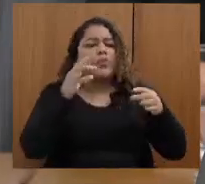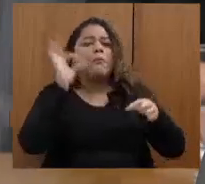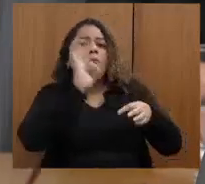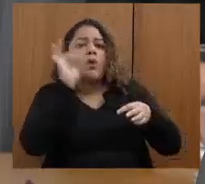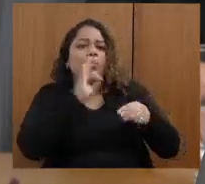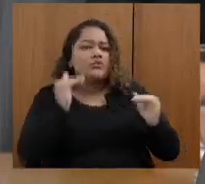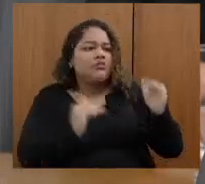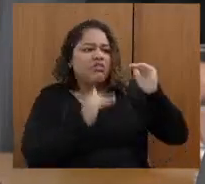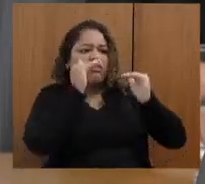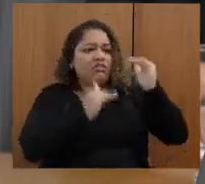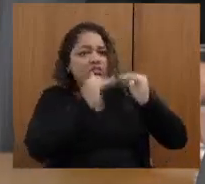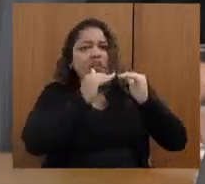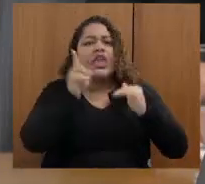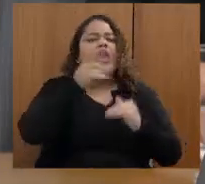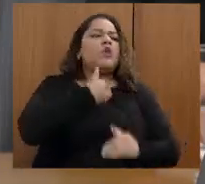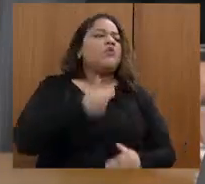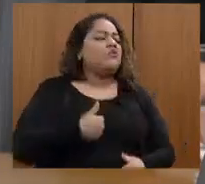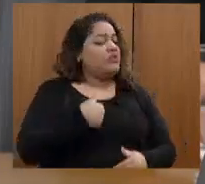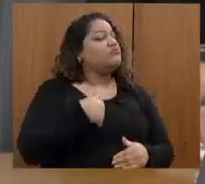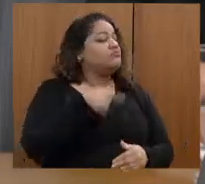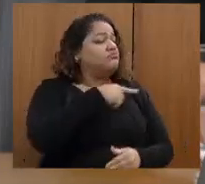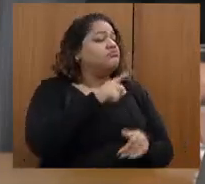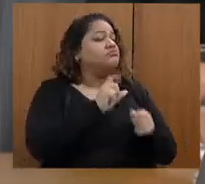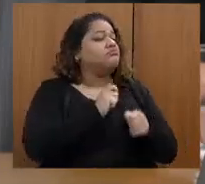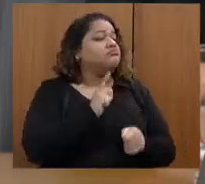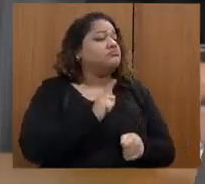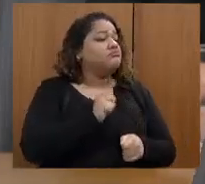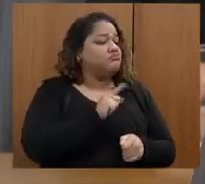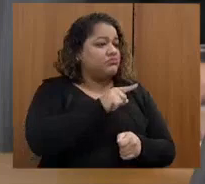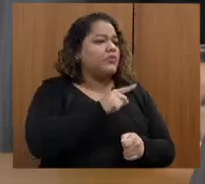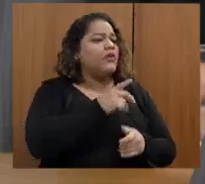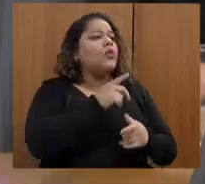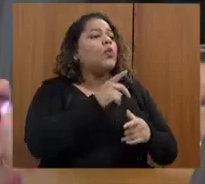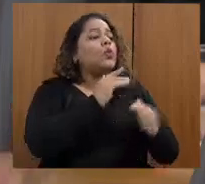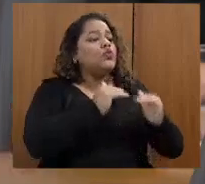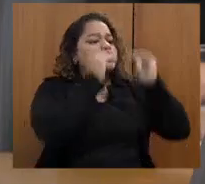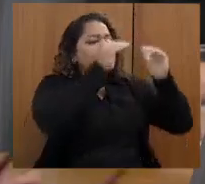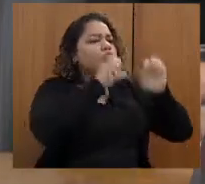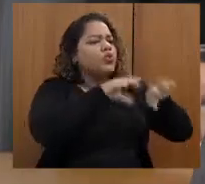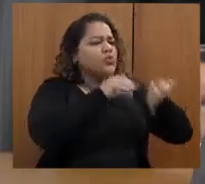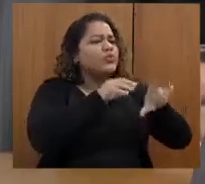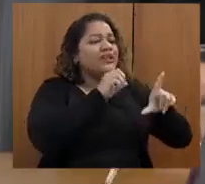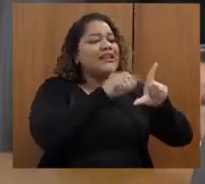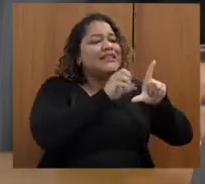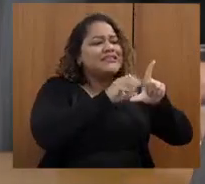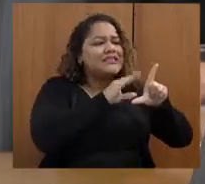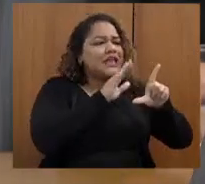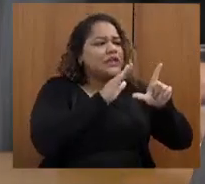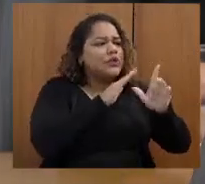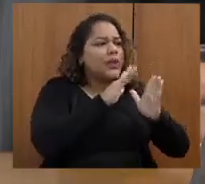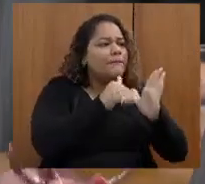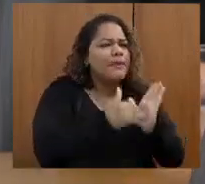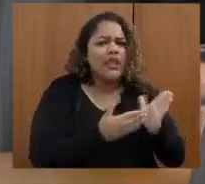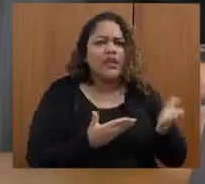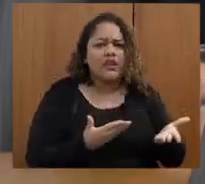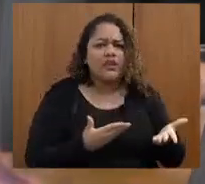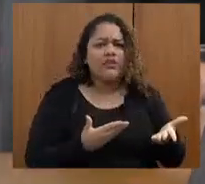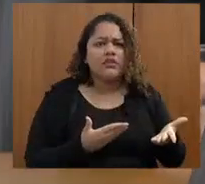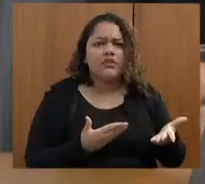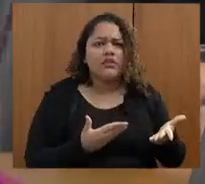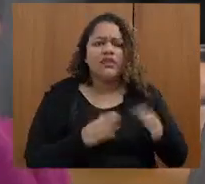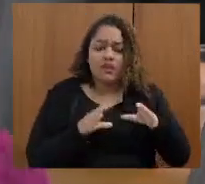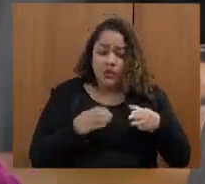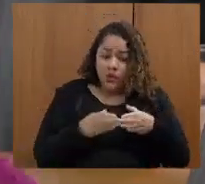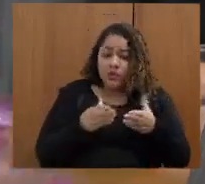paga dizendo que tá cumprindo a lei para nível superior à escolaridade licenciatura plena nós a comissão aprovou uma solicitação